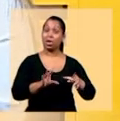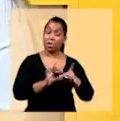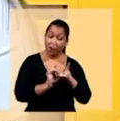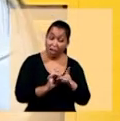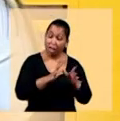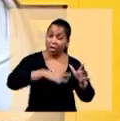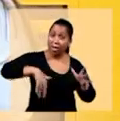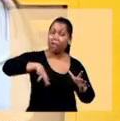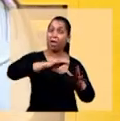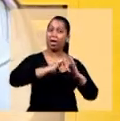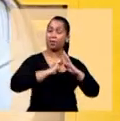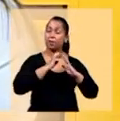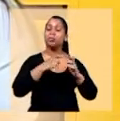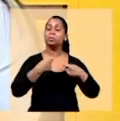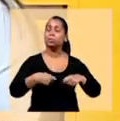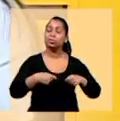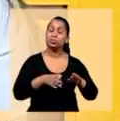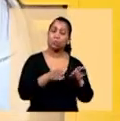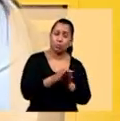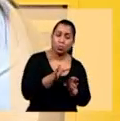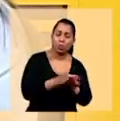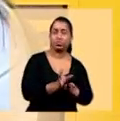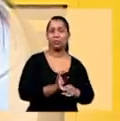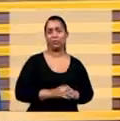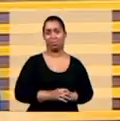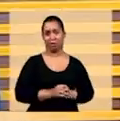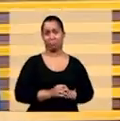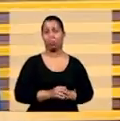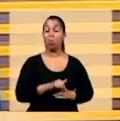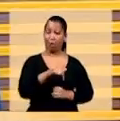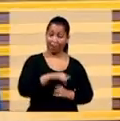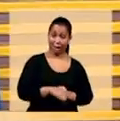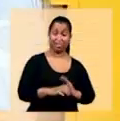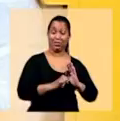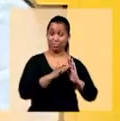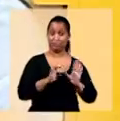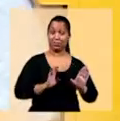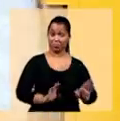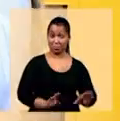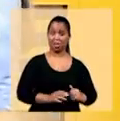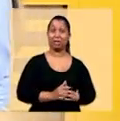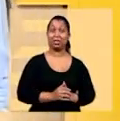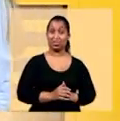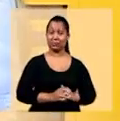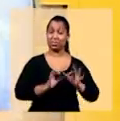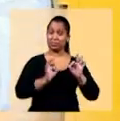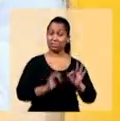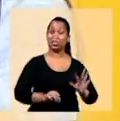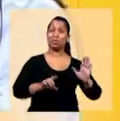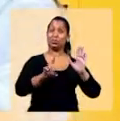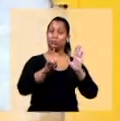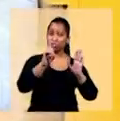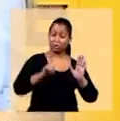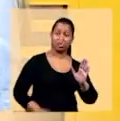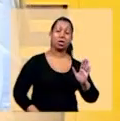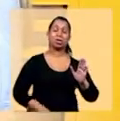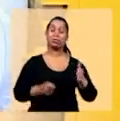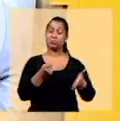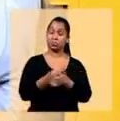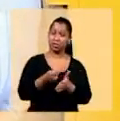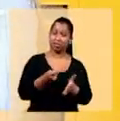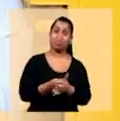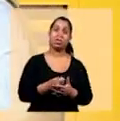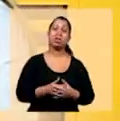eu integrar essa pessoa na empresa, eu preciso orientar. Olha, aqui na nossa empresa é assim, funciona assado, os direitos, os